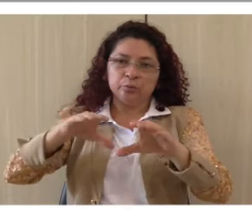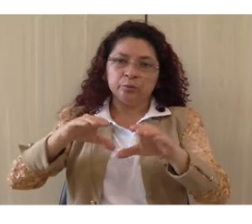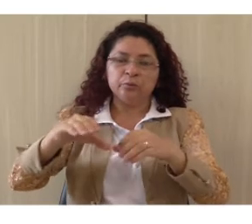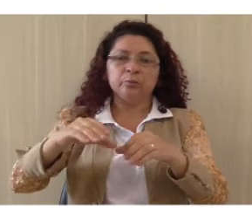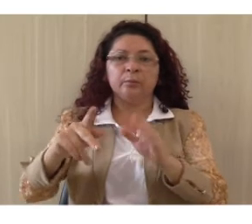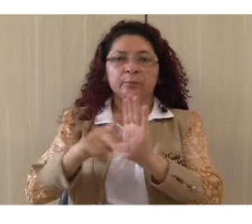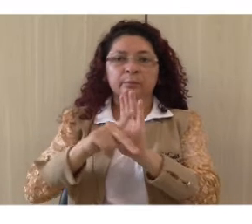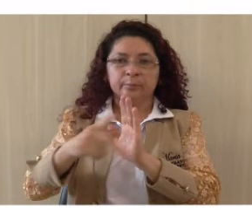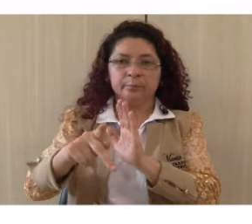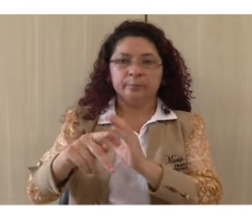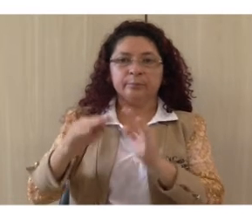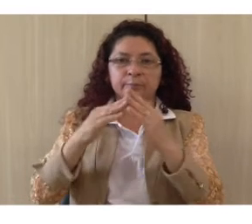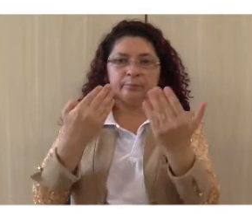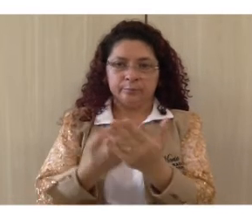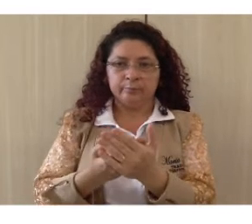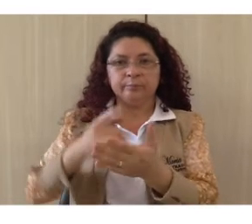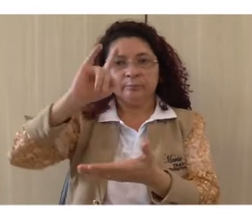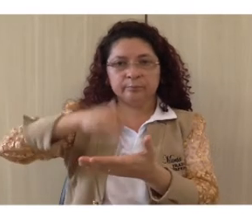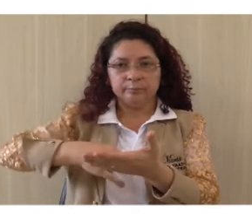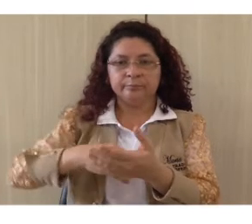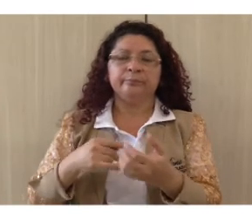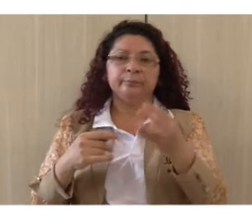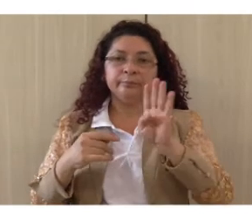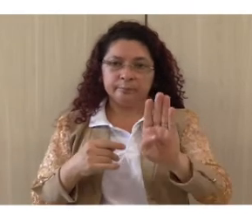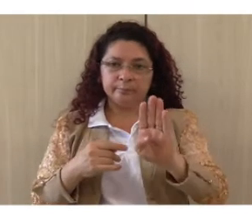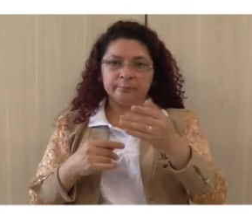histórico escolar. B.